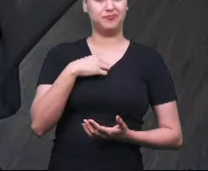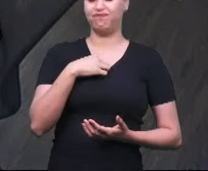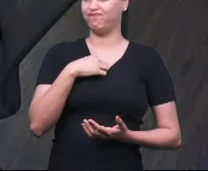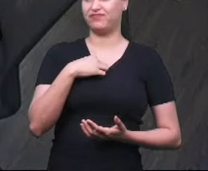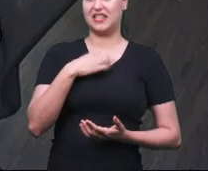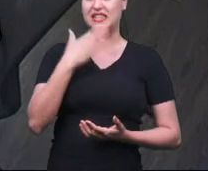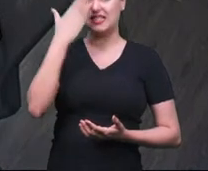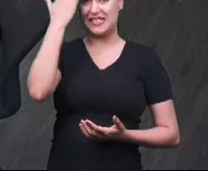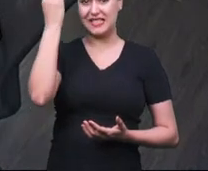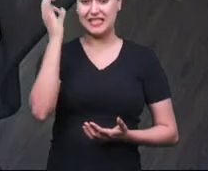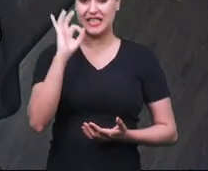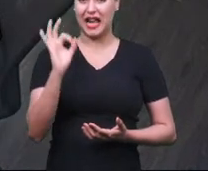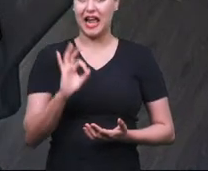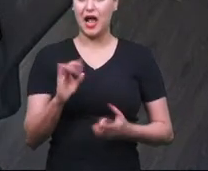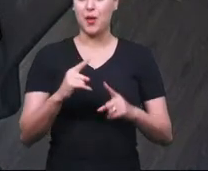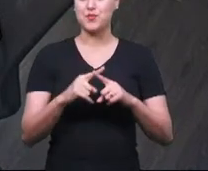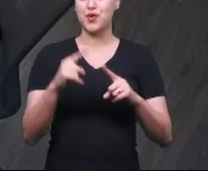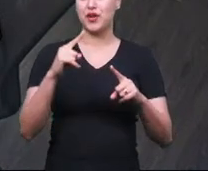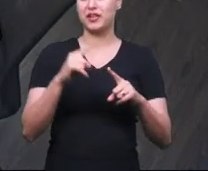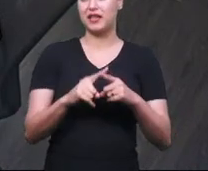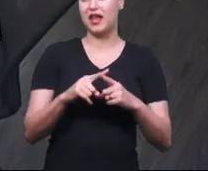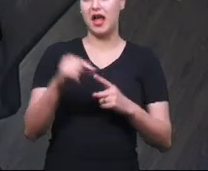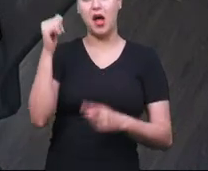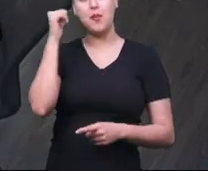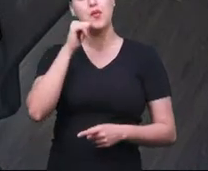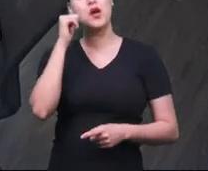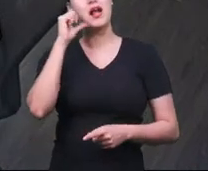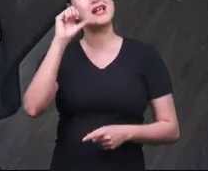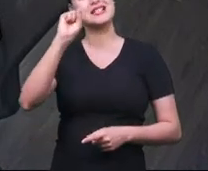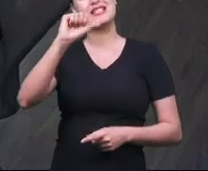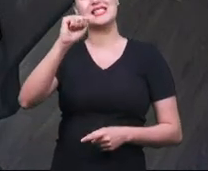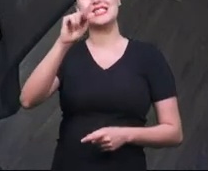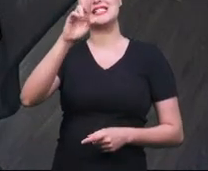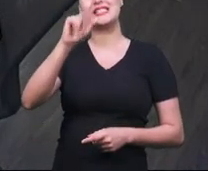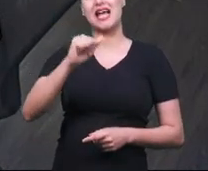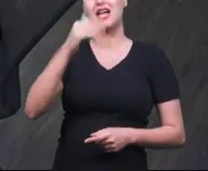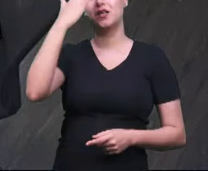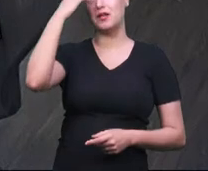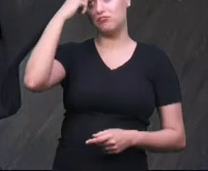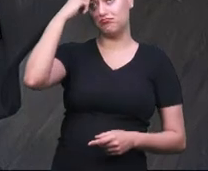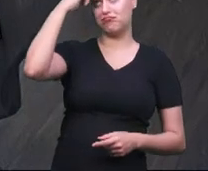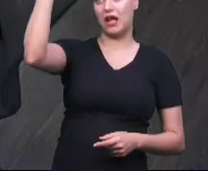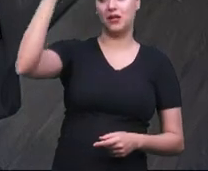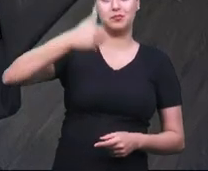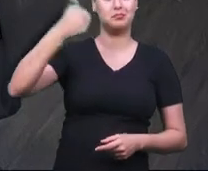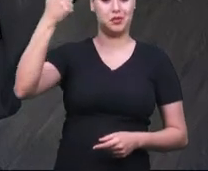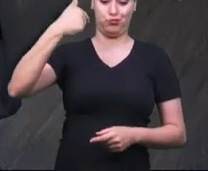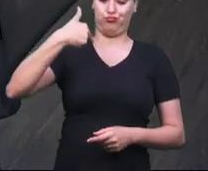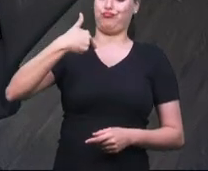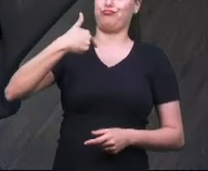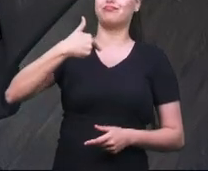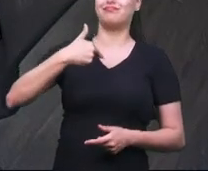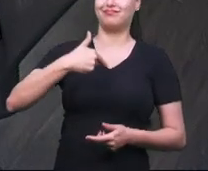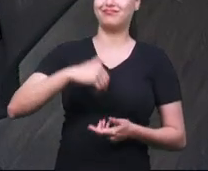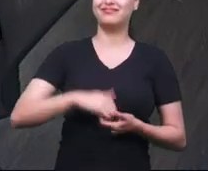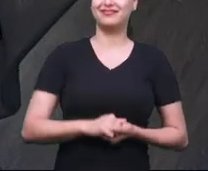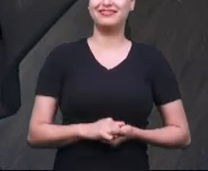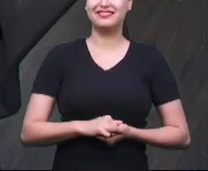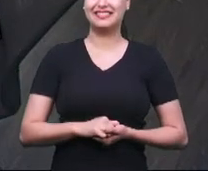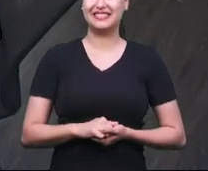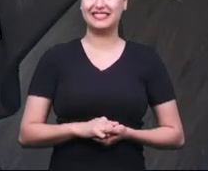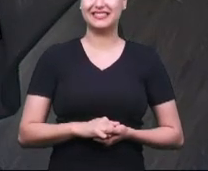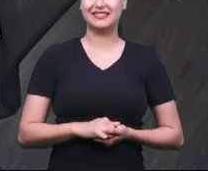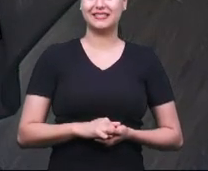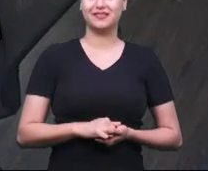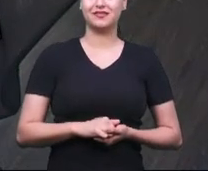muito. Tabernáculo, né? Tabernáculo. É especialista. É, mas tem um conhecimento muito grande sobre a volta de Jesus também, tá